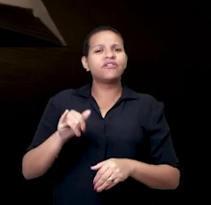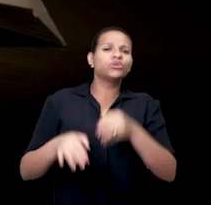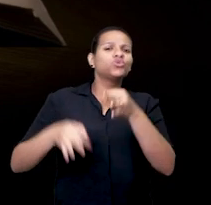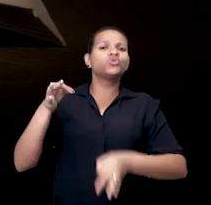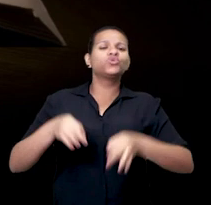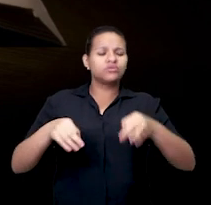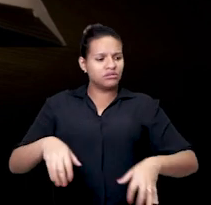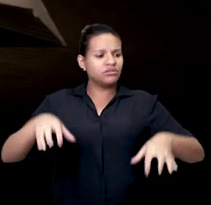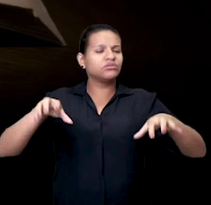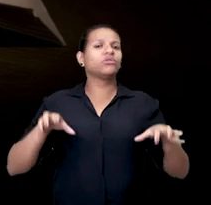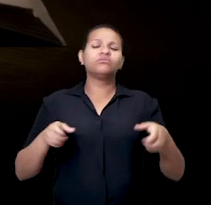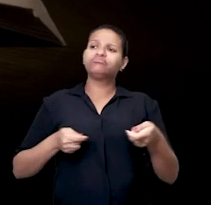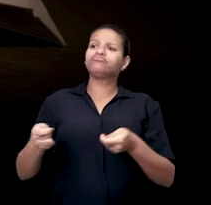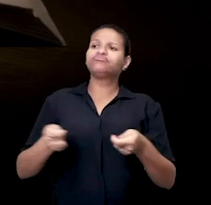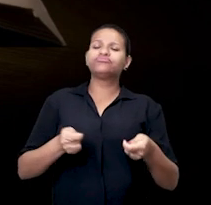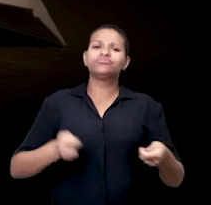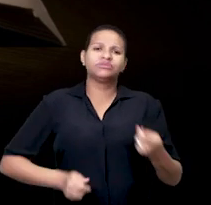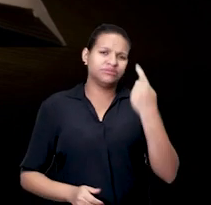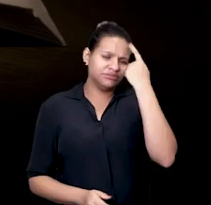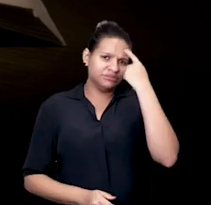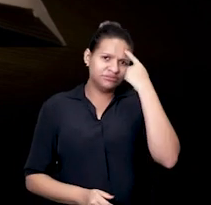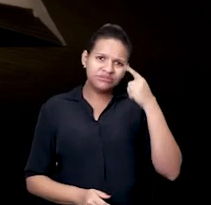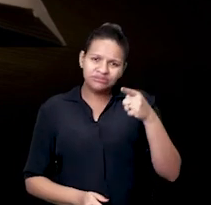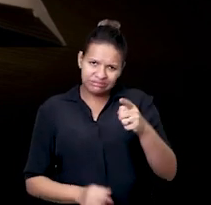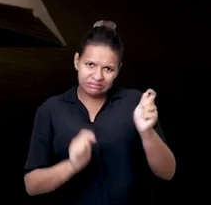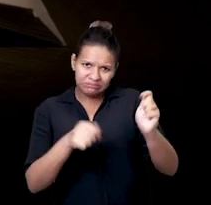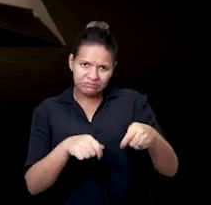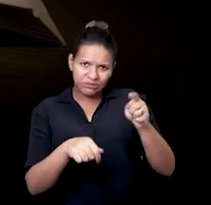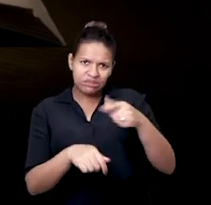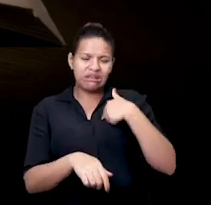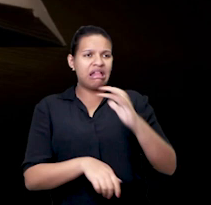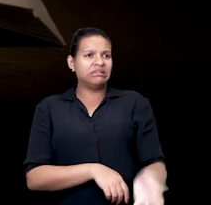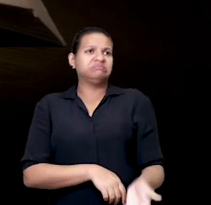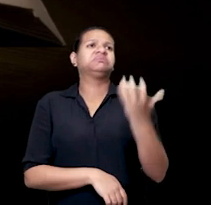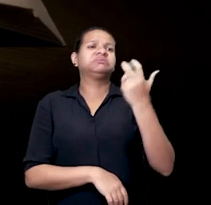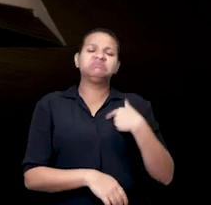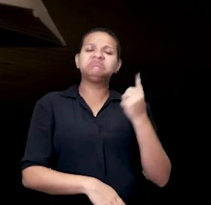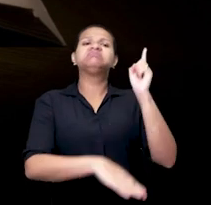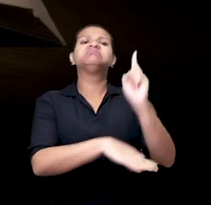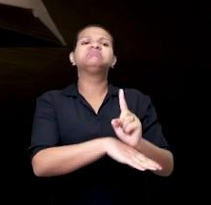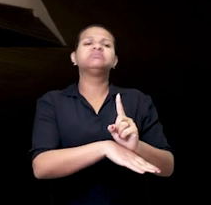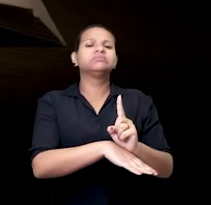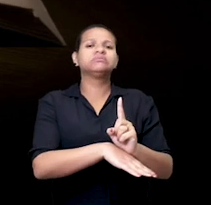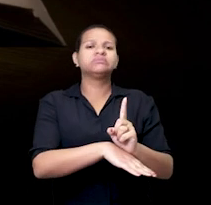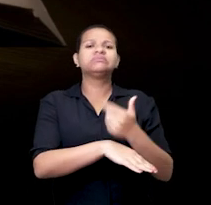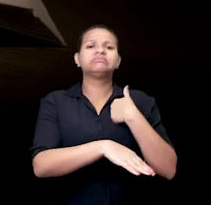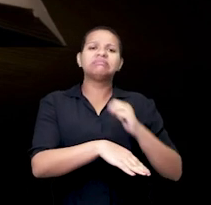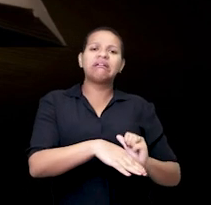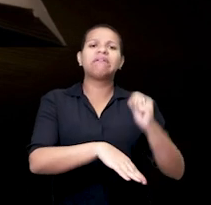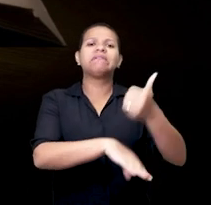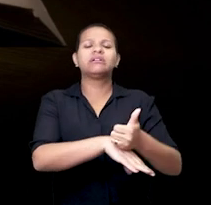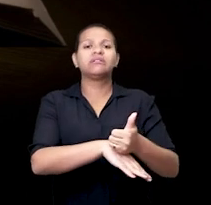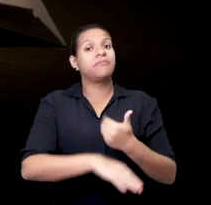diante do rei, não te ponhas no lugar dos grandes. É melhor que te digam, sobe aqui, do que seres